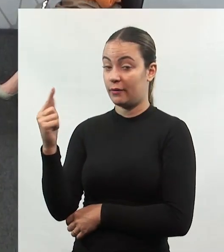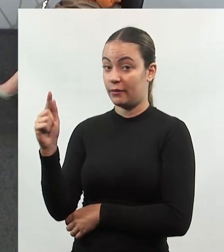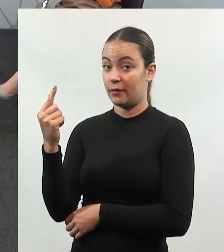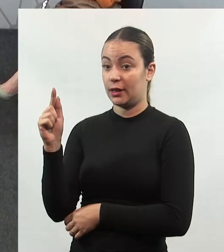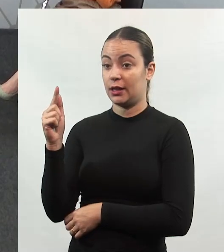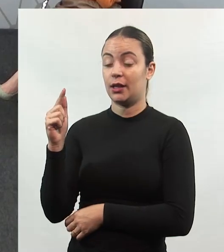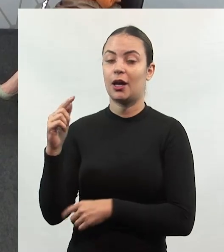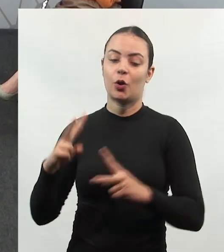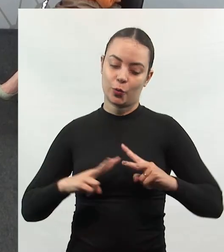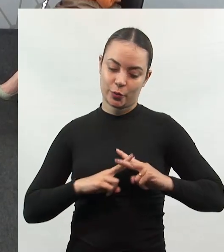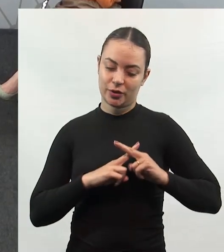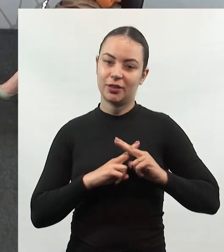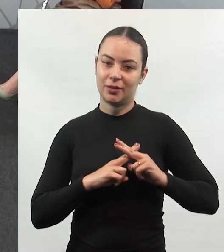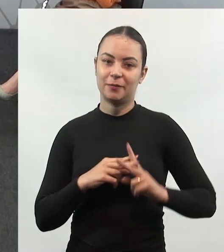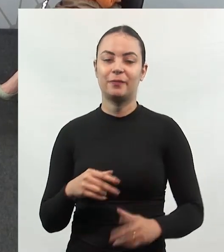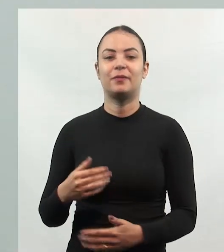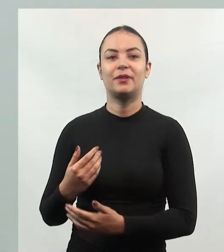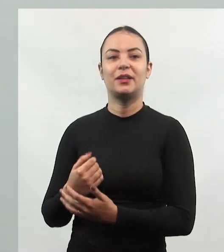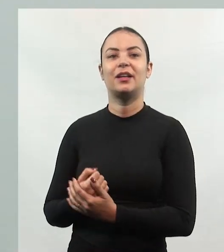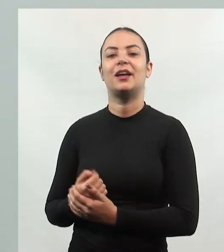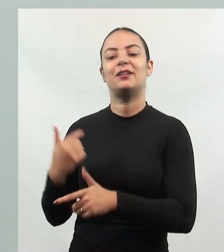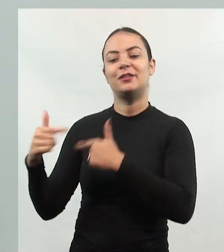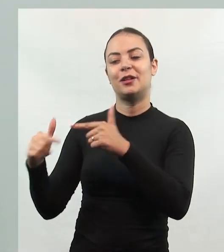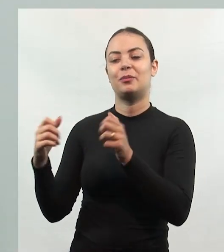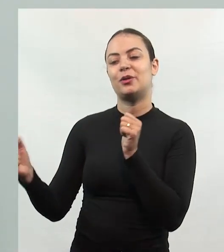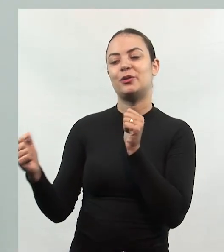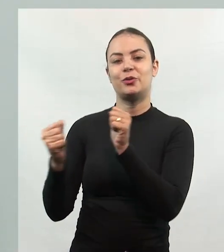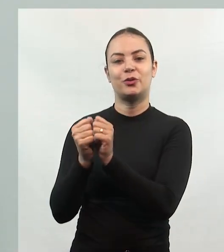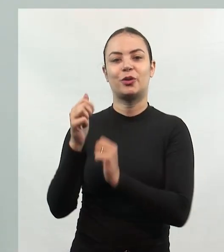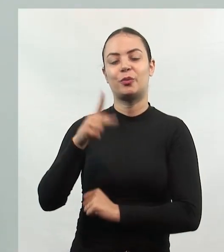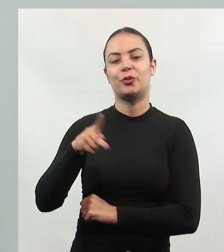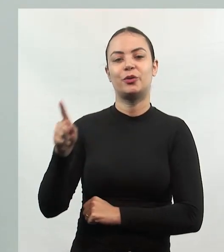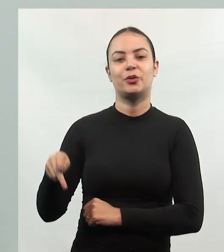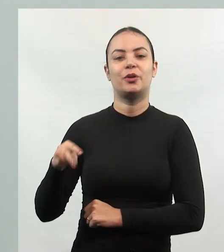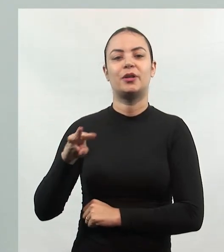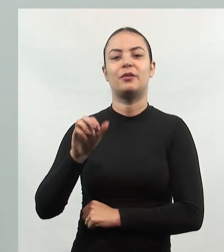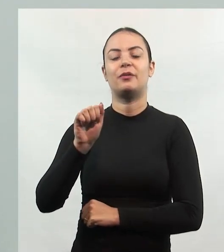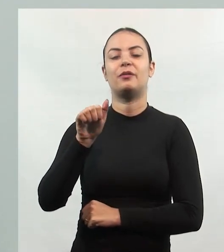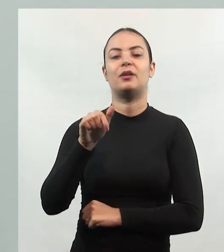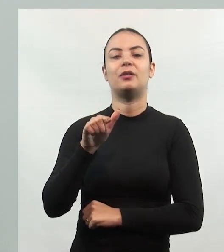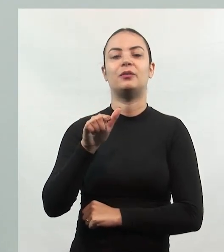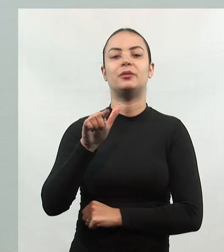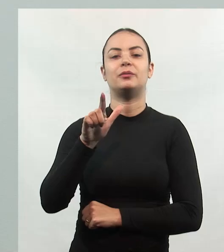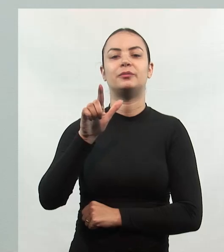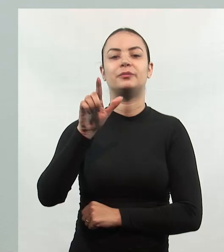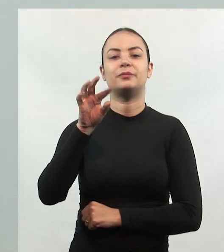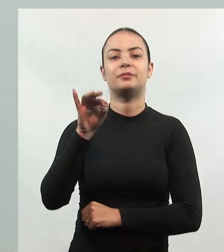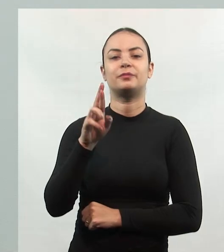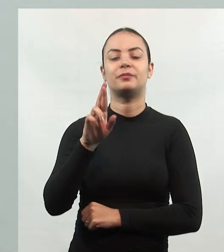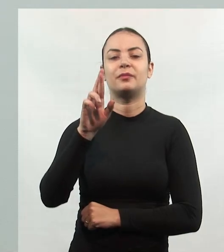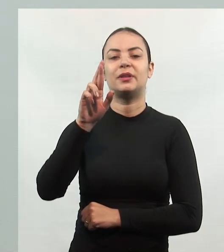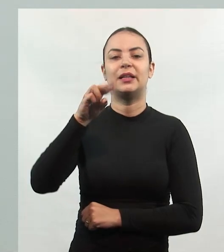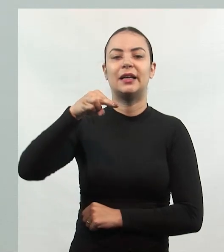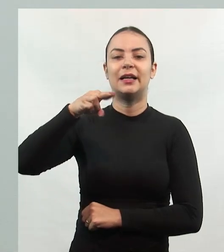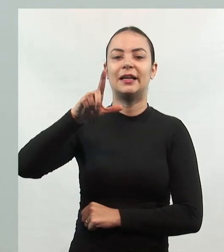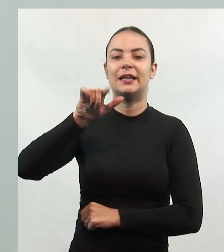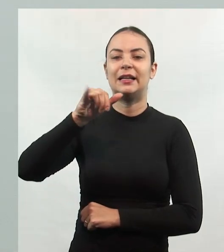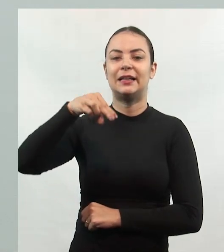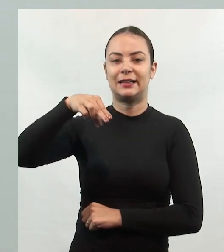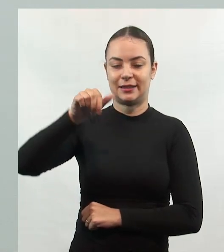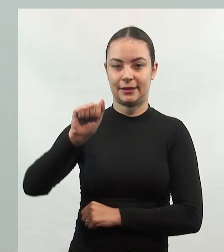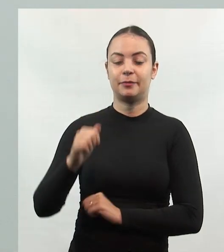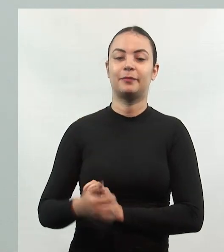né? E eu passei para a Uni, para geografia. Comecei a estagiar, ia para a Uni de manhã